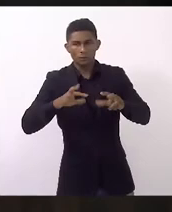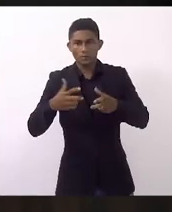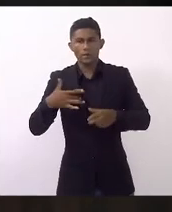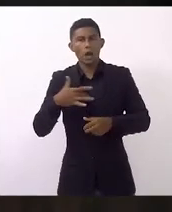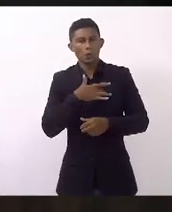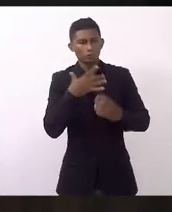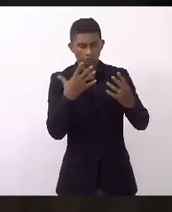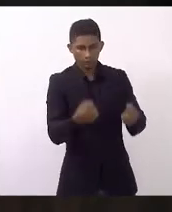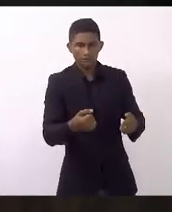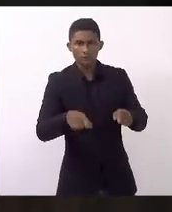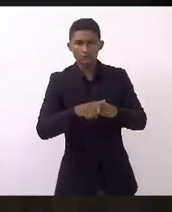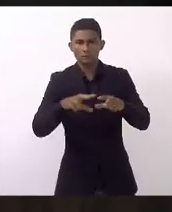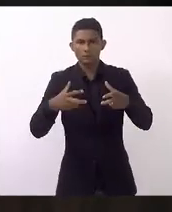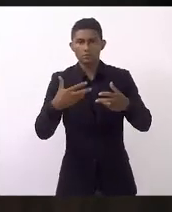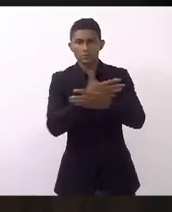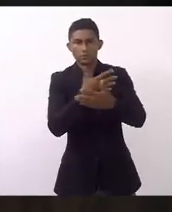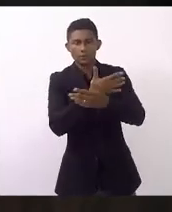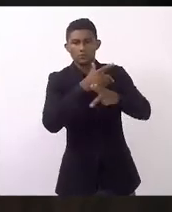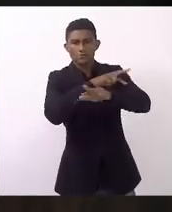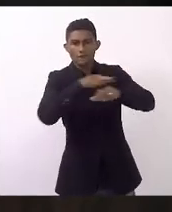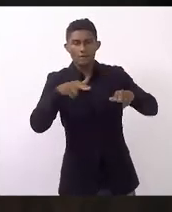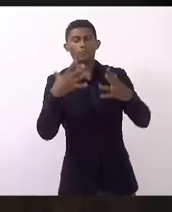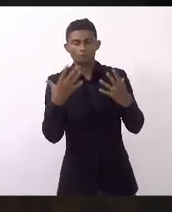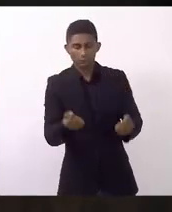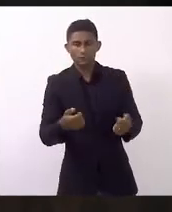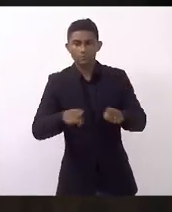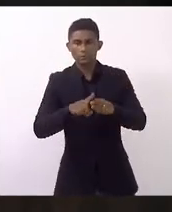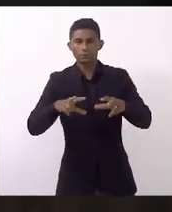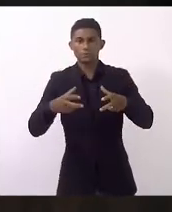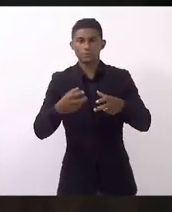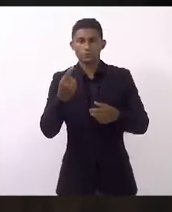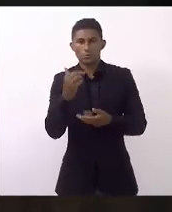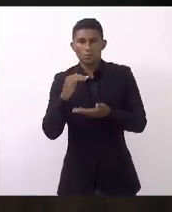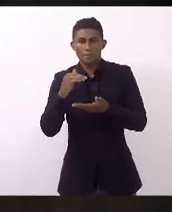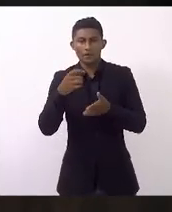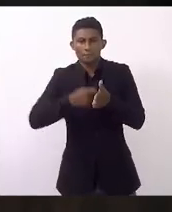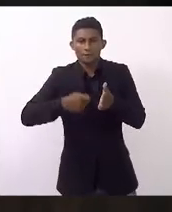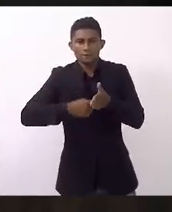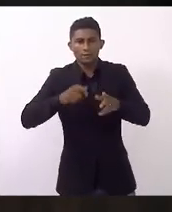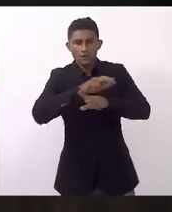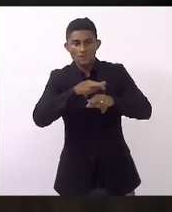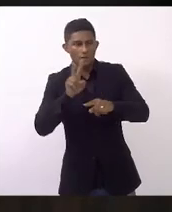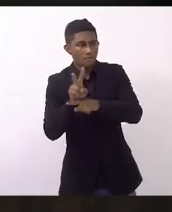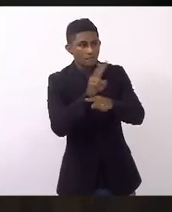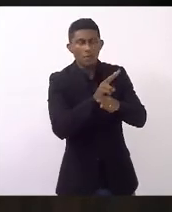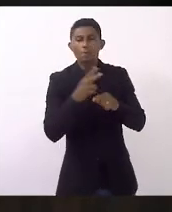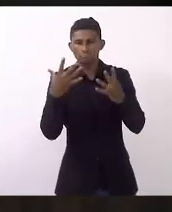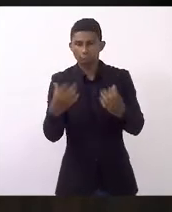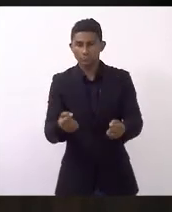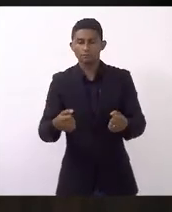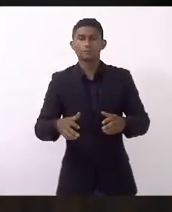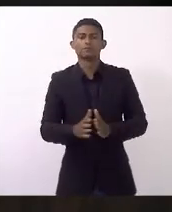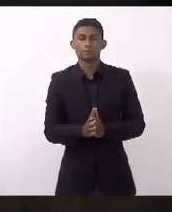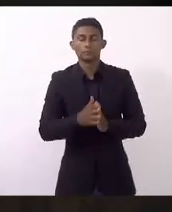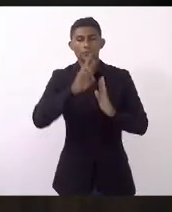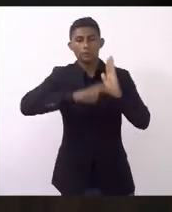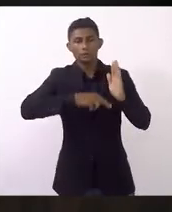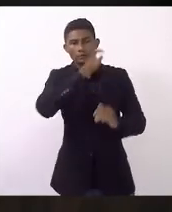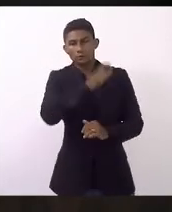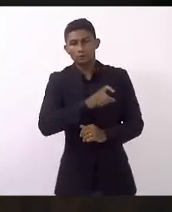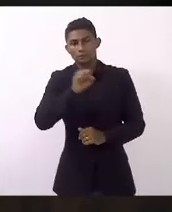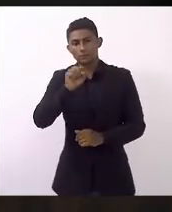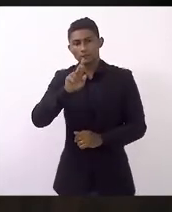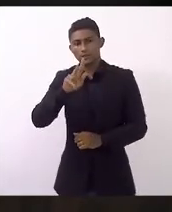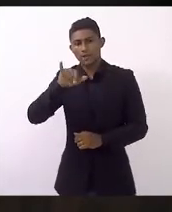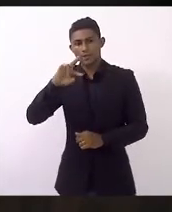assuntos municipais e desenvolvimento regional, favorável, de orçamento, finanças, fiscalização financeira e controle, favorável. Relatores, deputados, doutor Serginho,